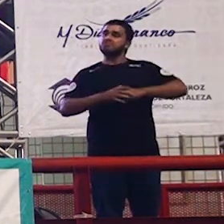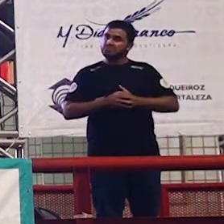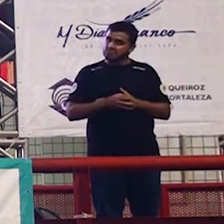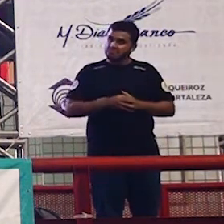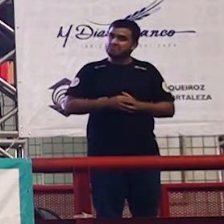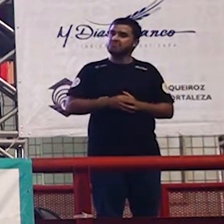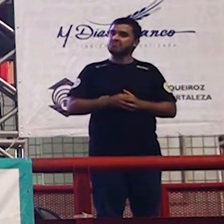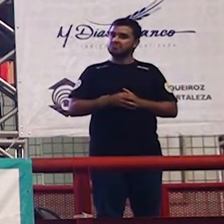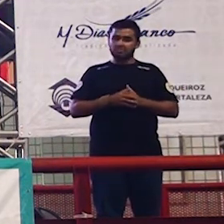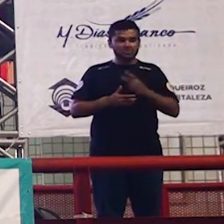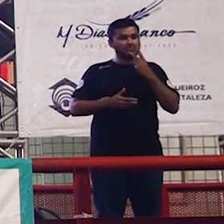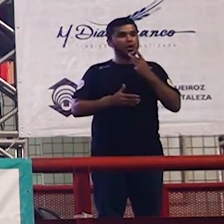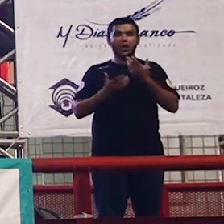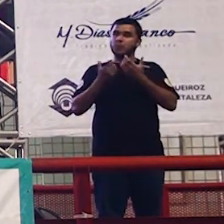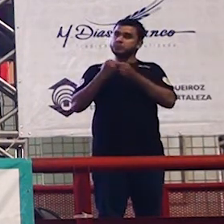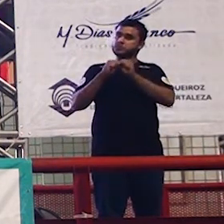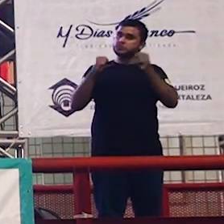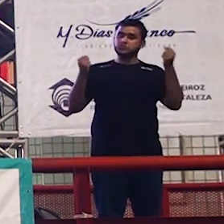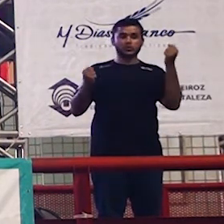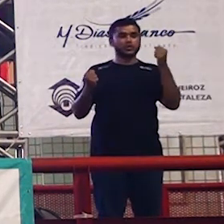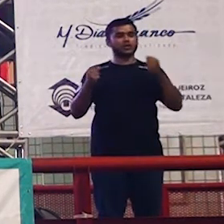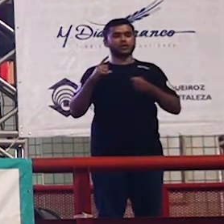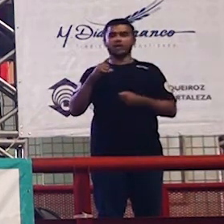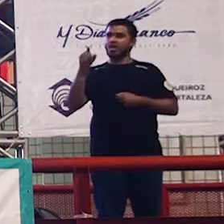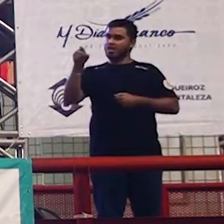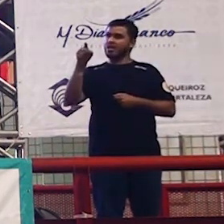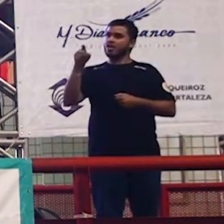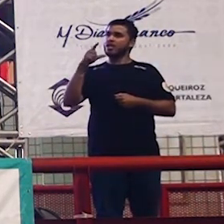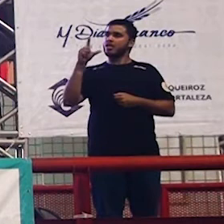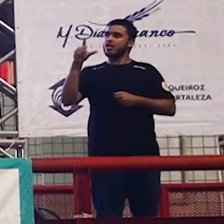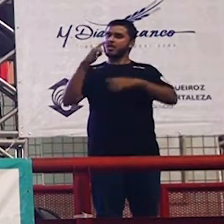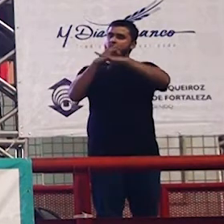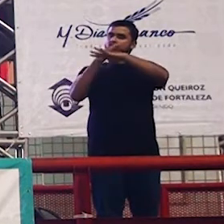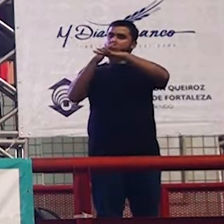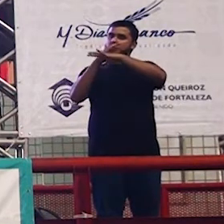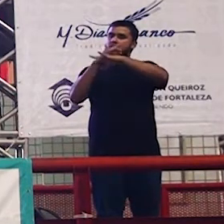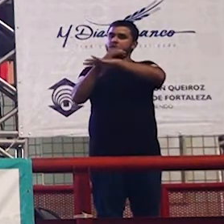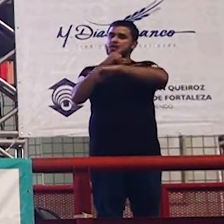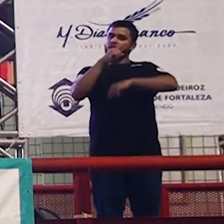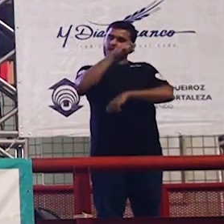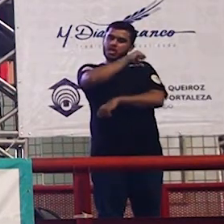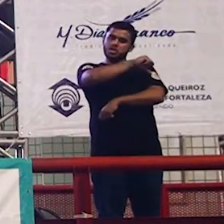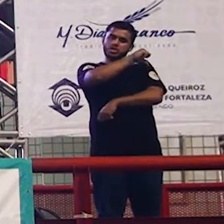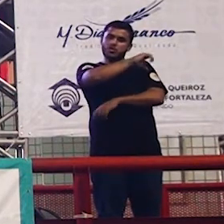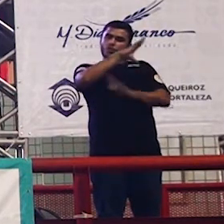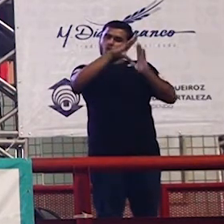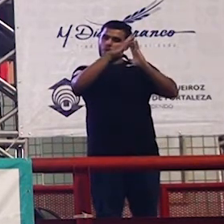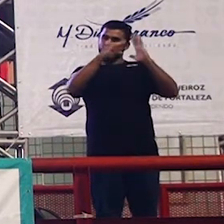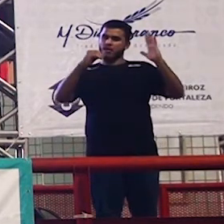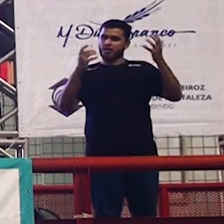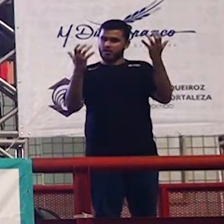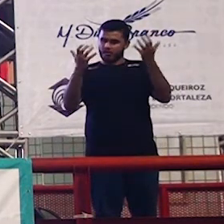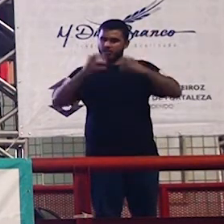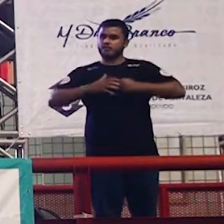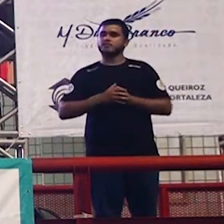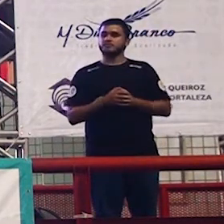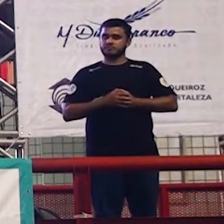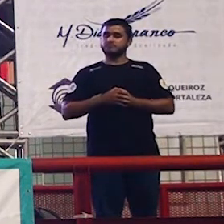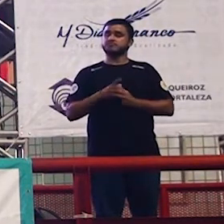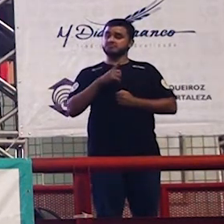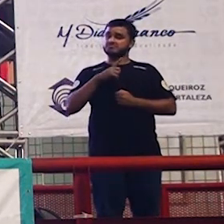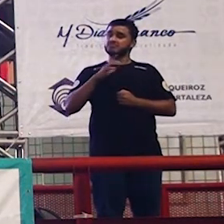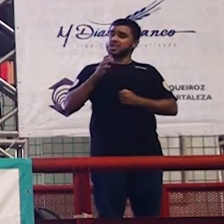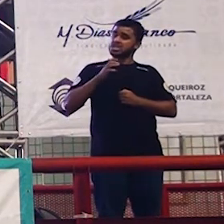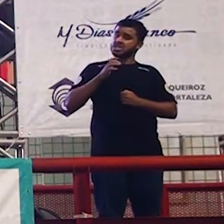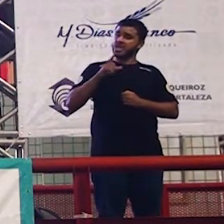Claros. Montes Claros cresceu tanto, ficou urbe tão notória, prima rica do Rio de Janeiro, que já tem 5 favelas,